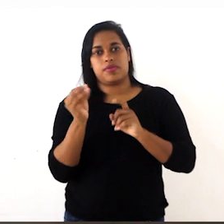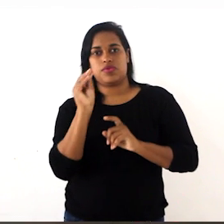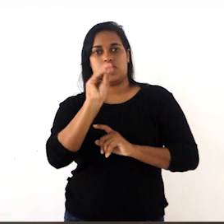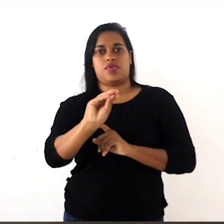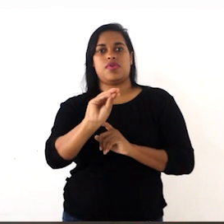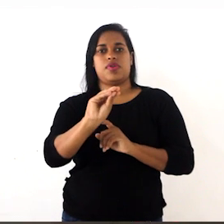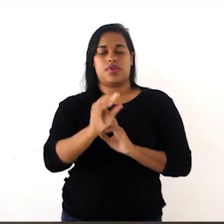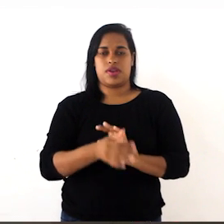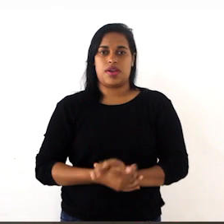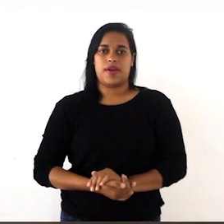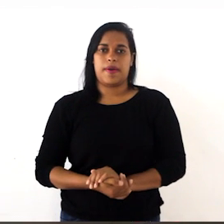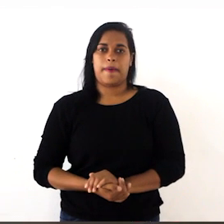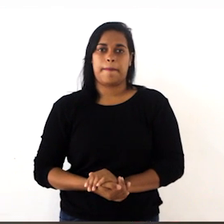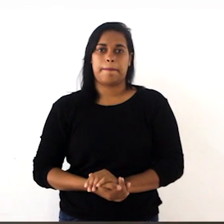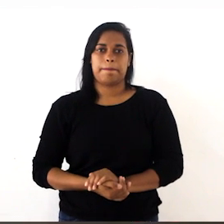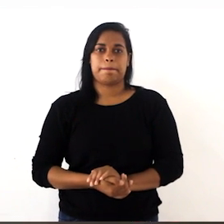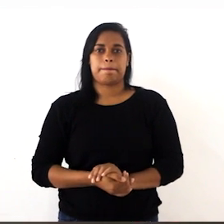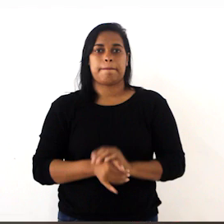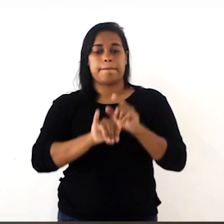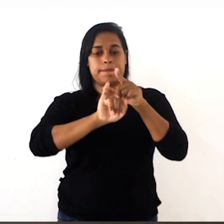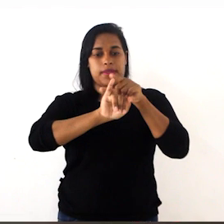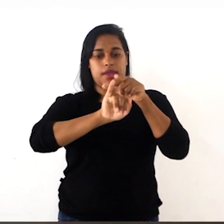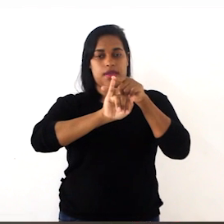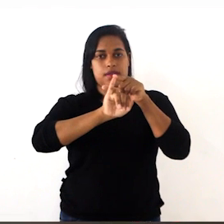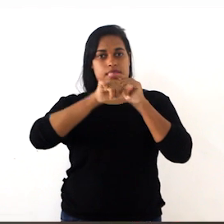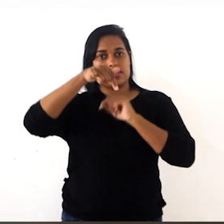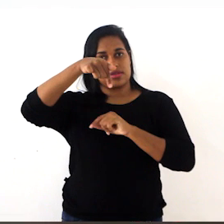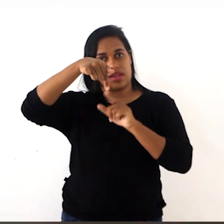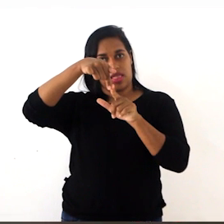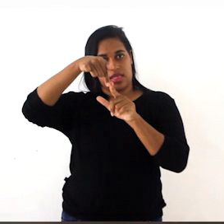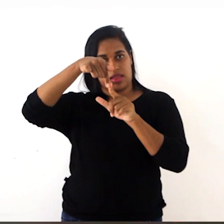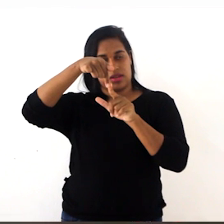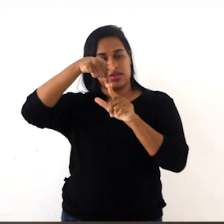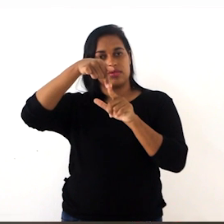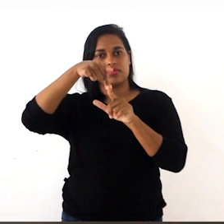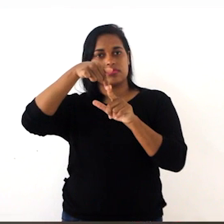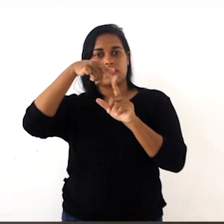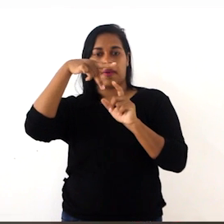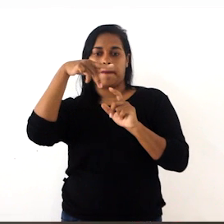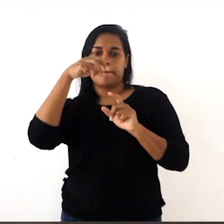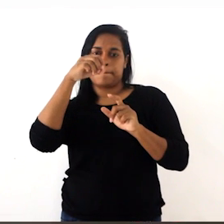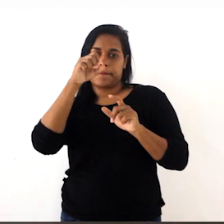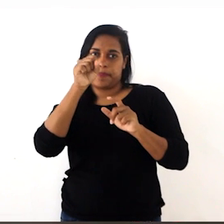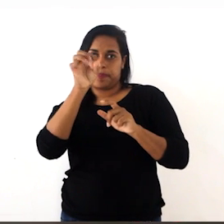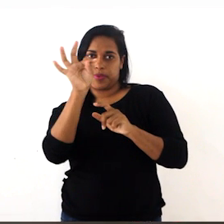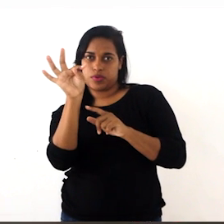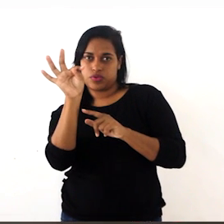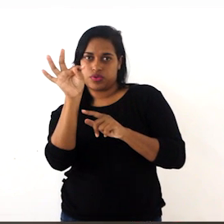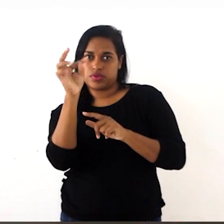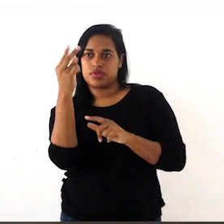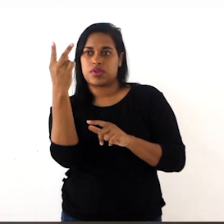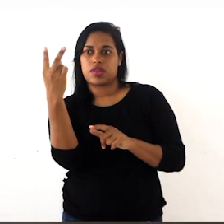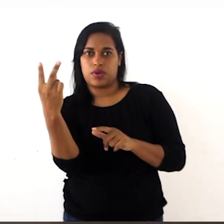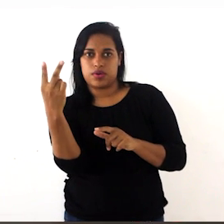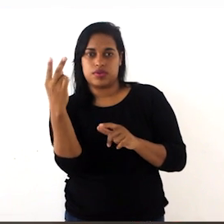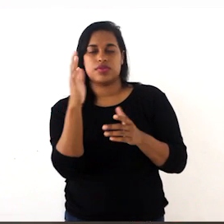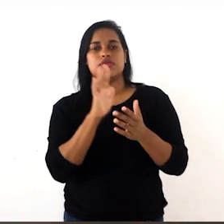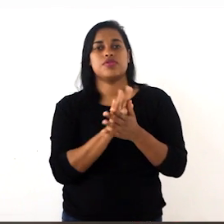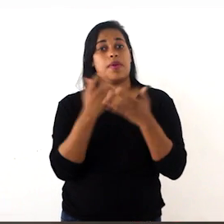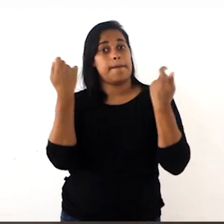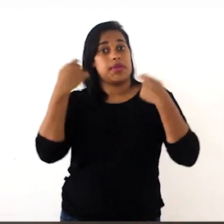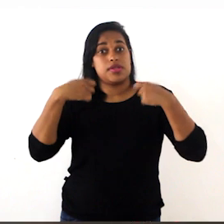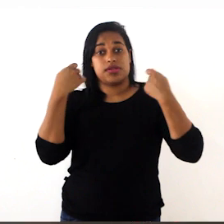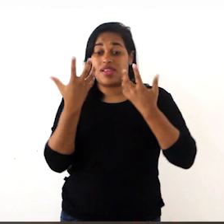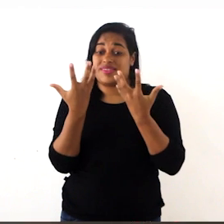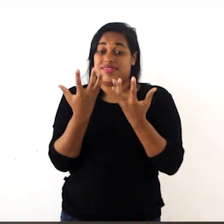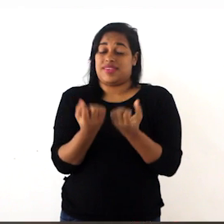aqui isSet post, só que com o valor de OP2, ou seja, precisa receber os